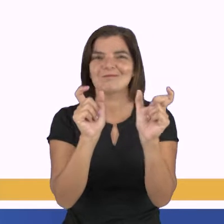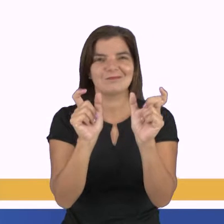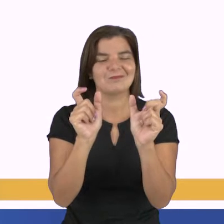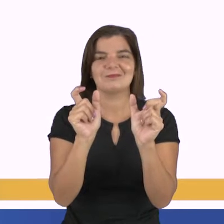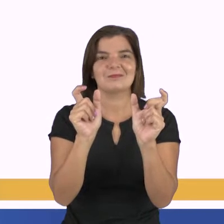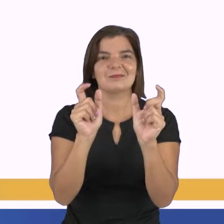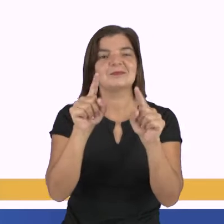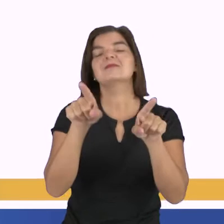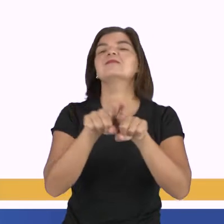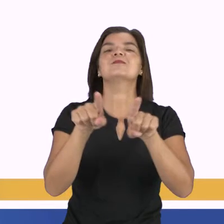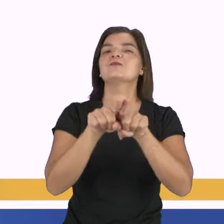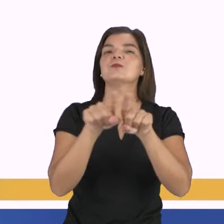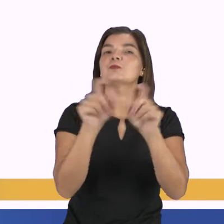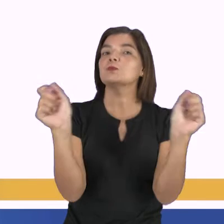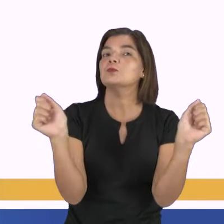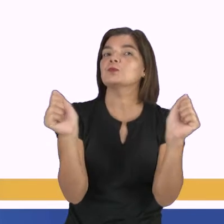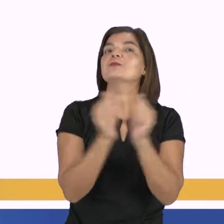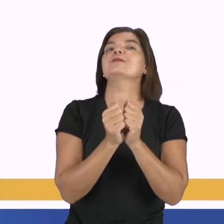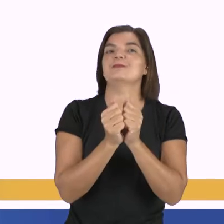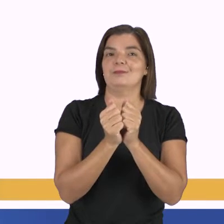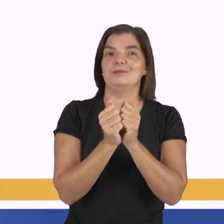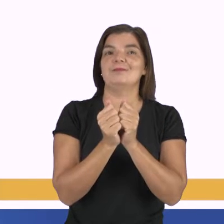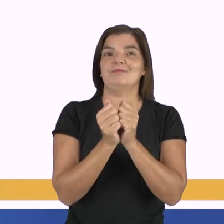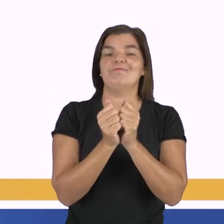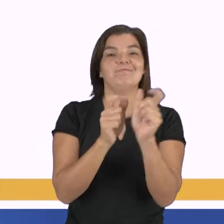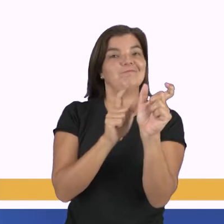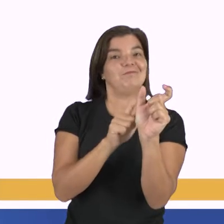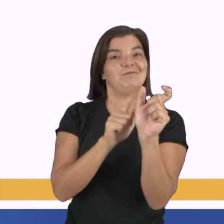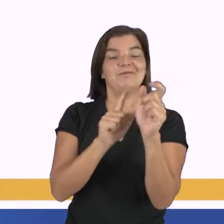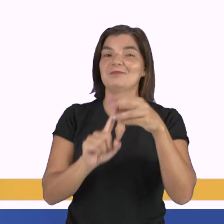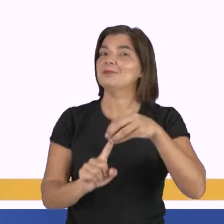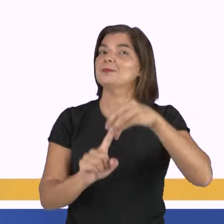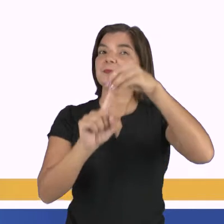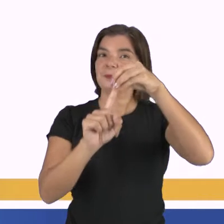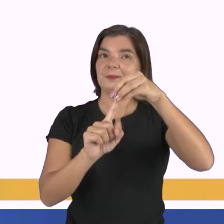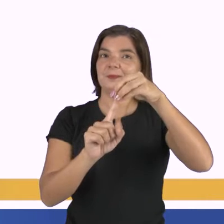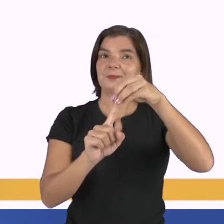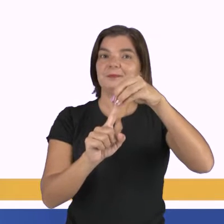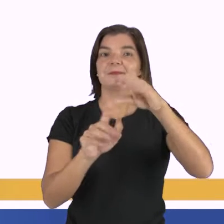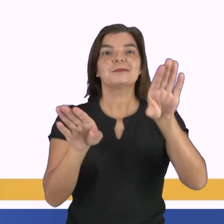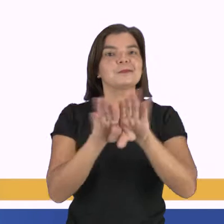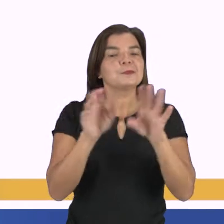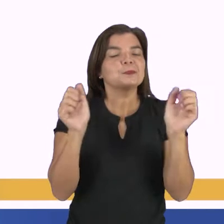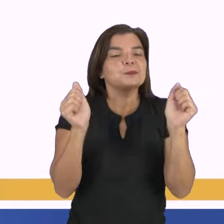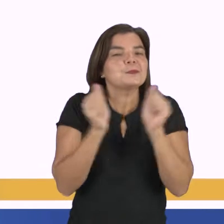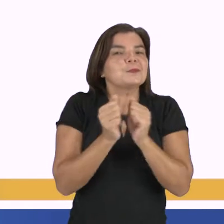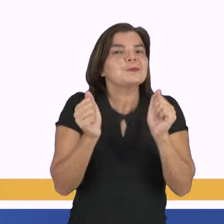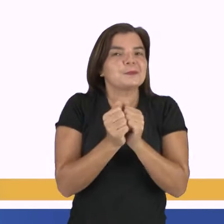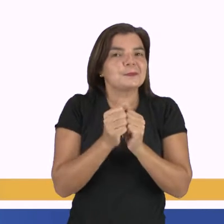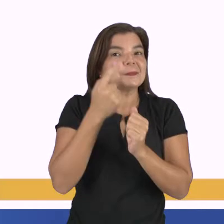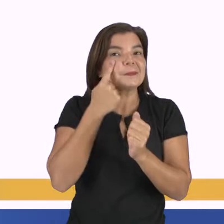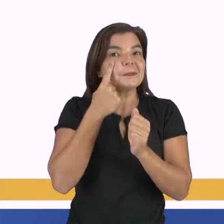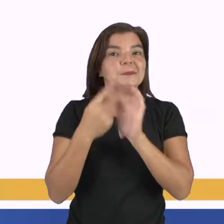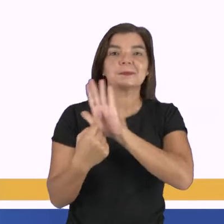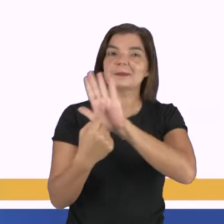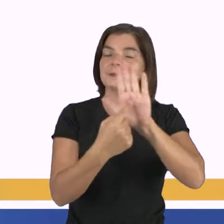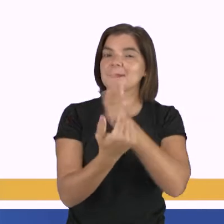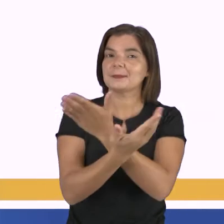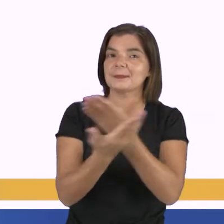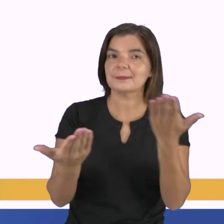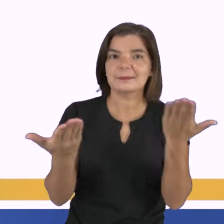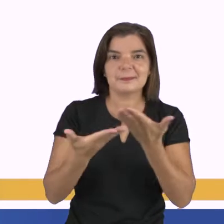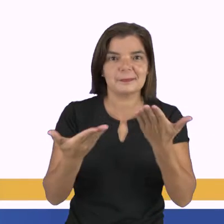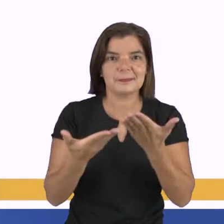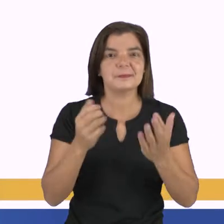21. É uma palavra só, 21. tudo juntinho como está sendo mostrado aí para